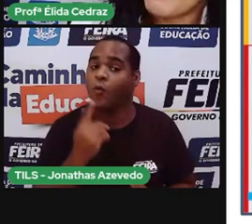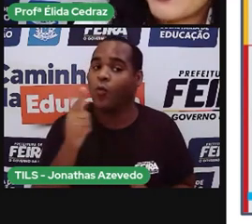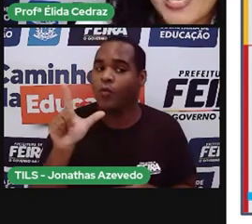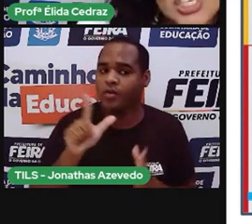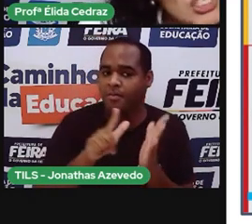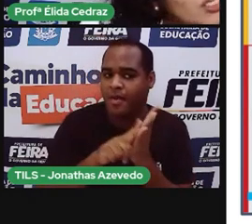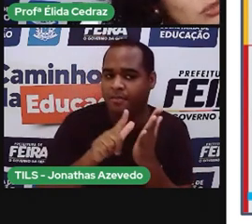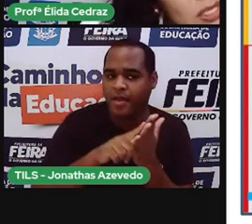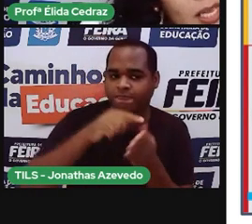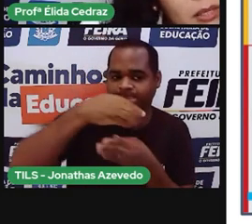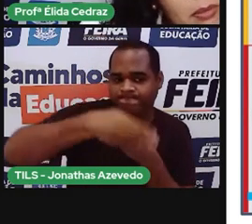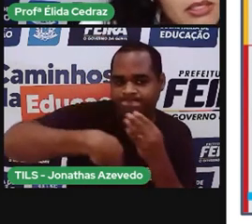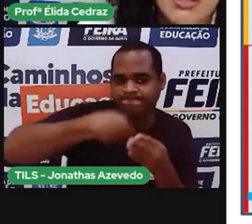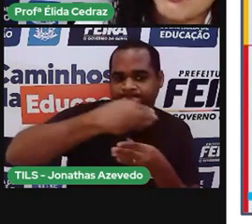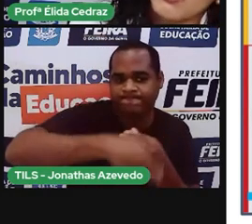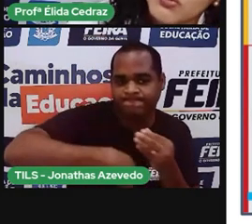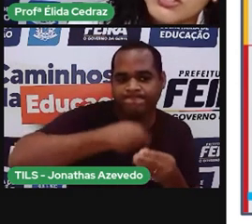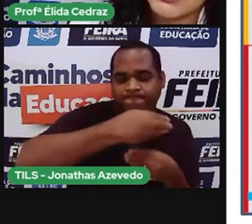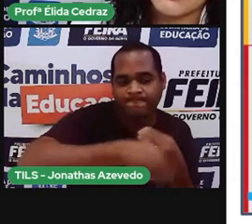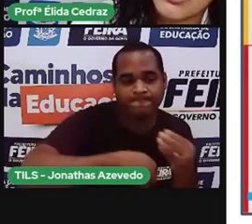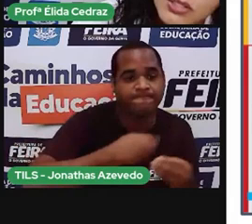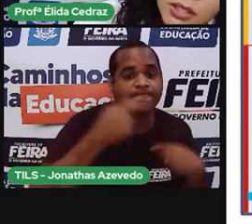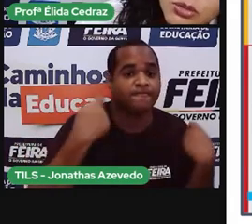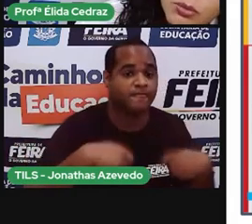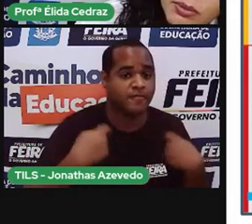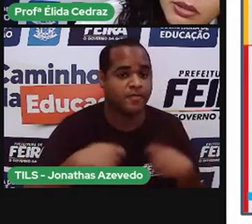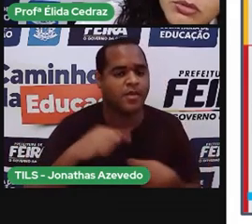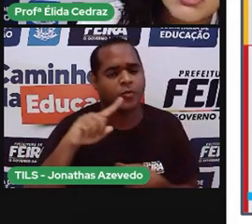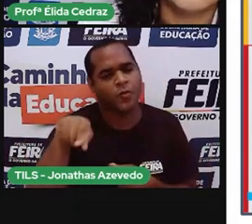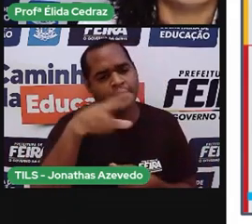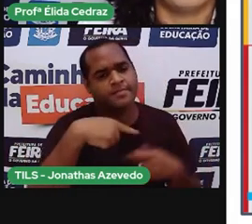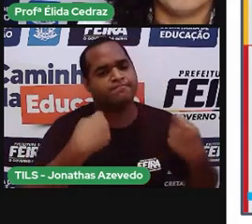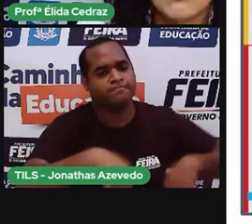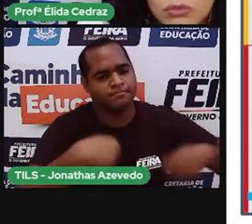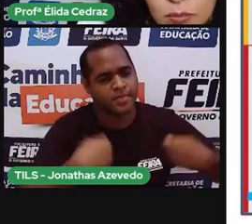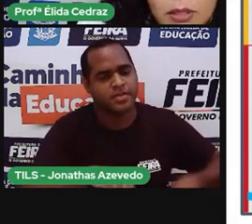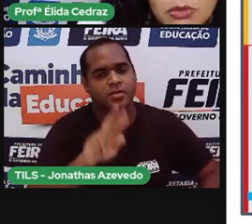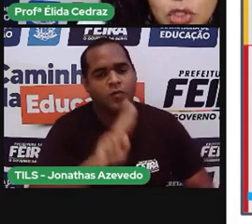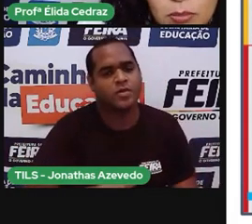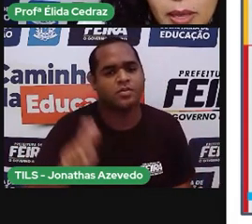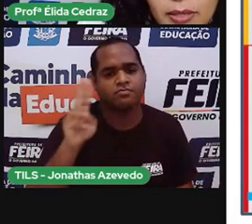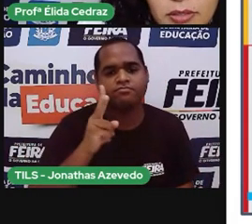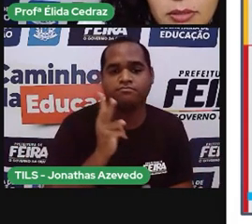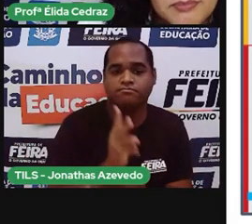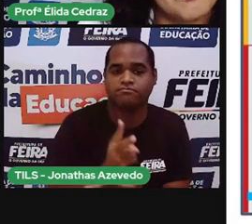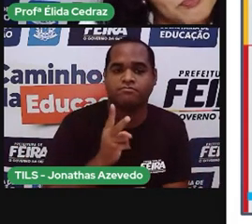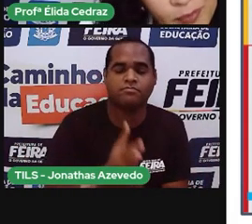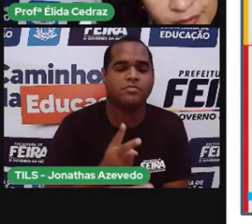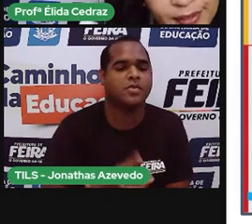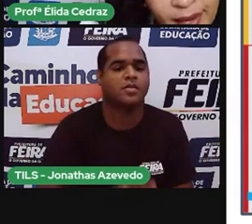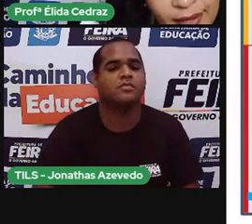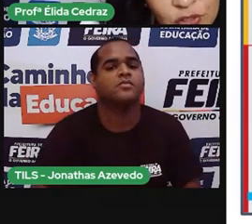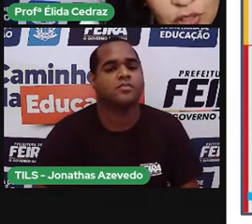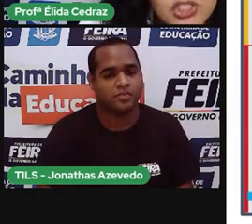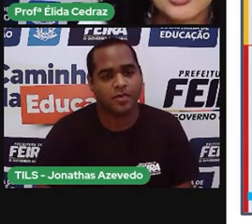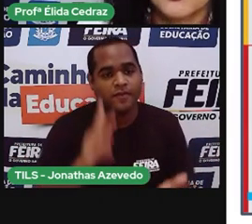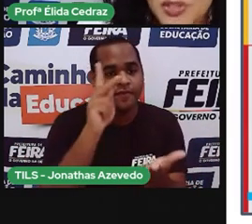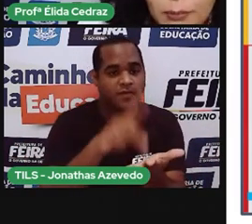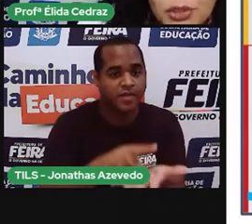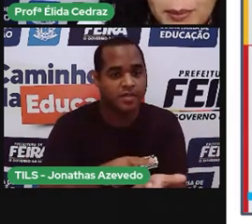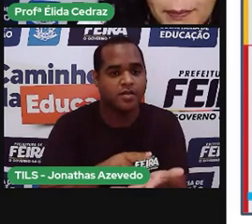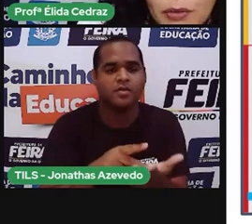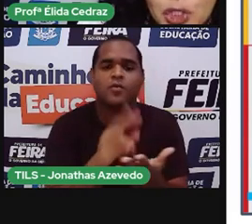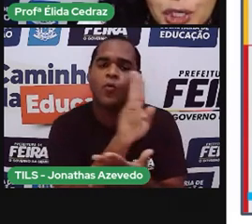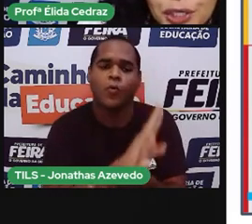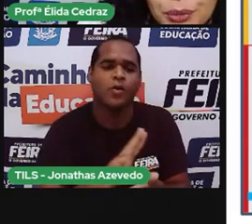que apesar de não ser alimento, é uma coisa que nós, seres humanos, consumimos demais. Não é verdade? A gente